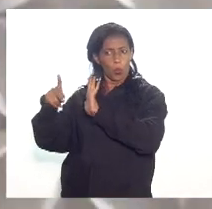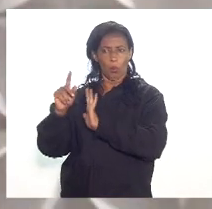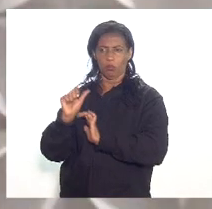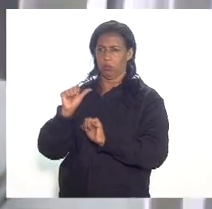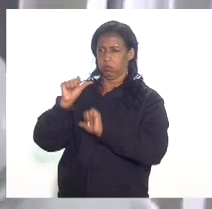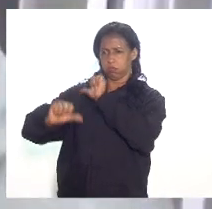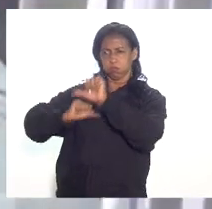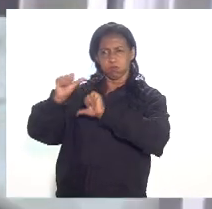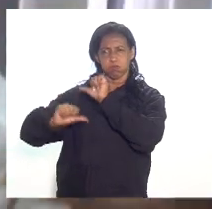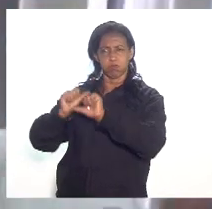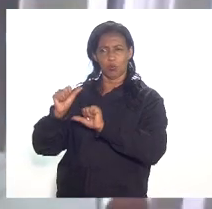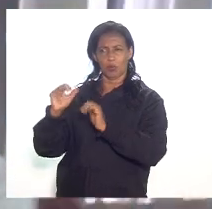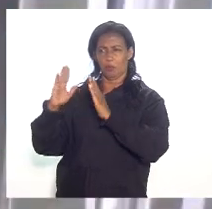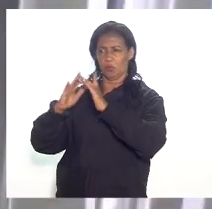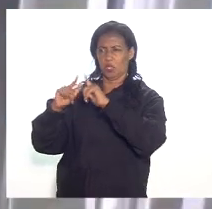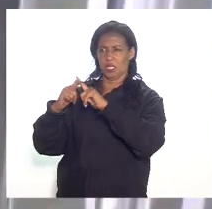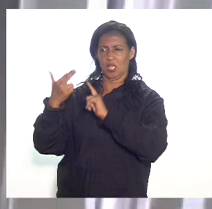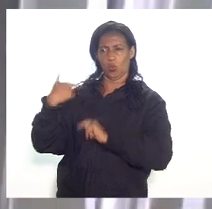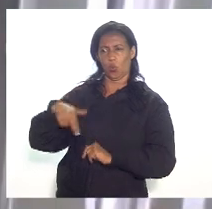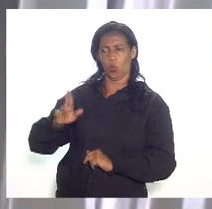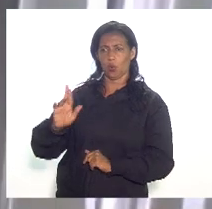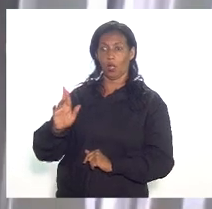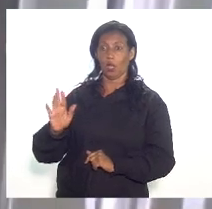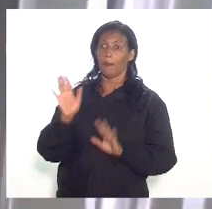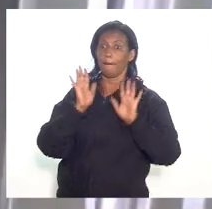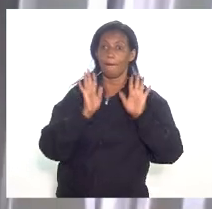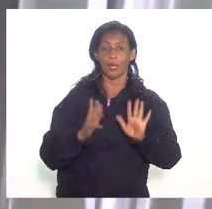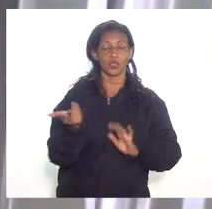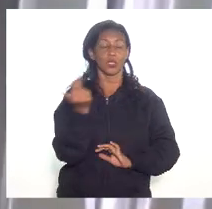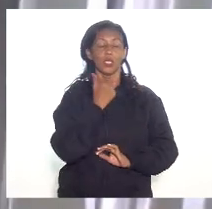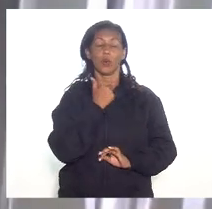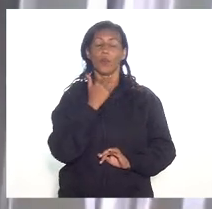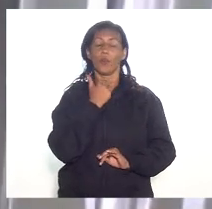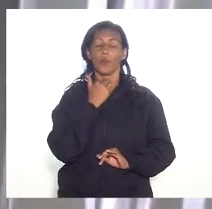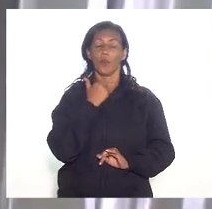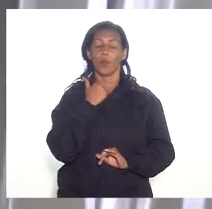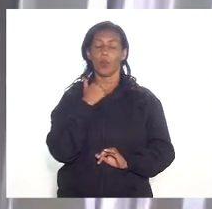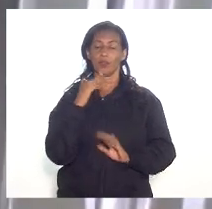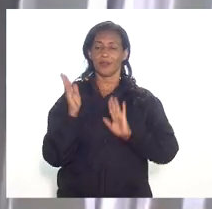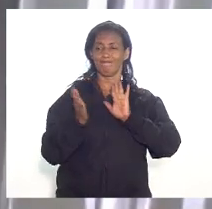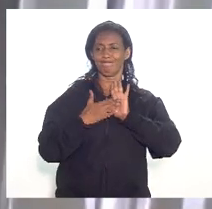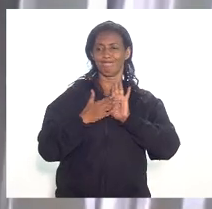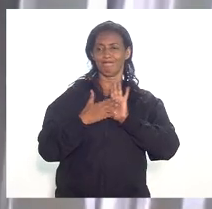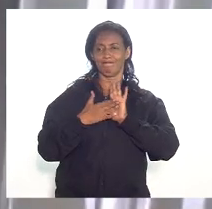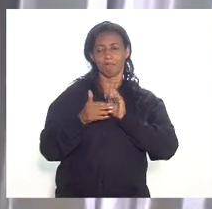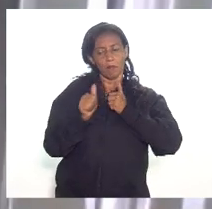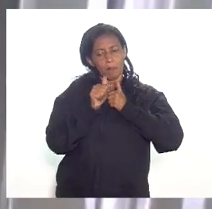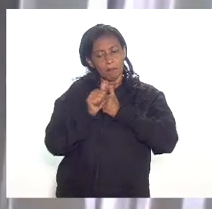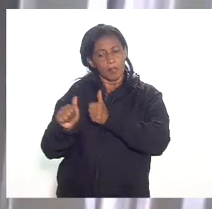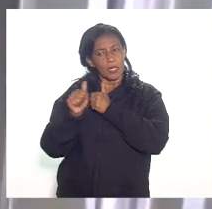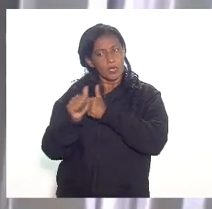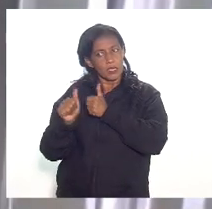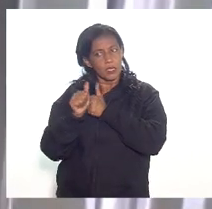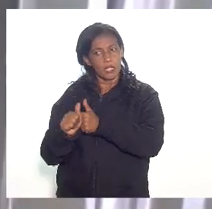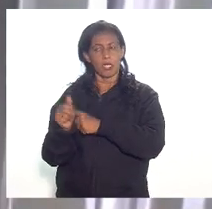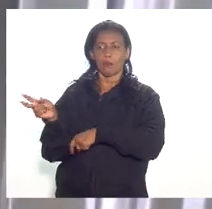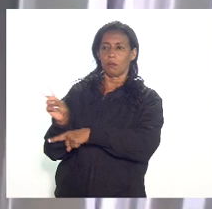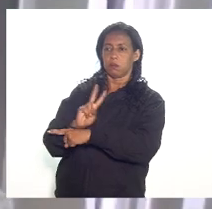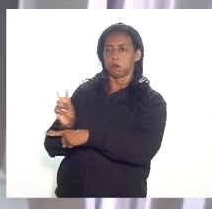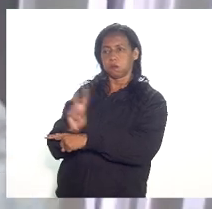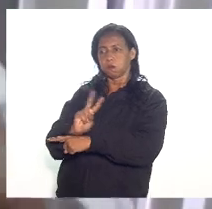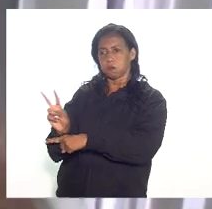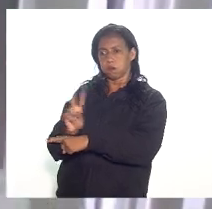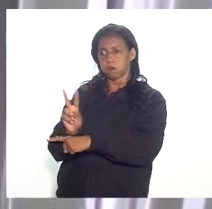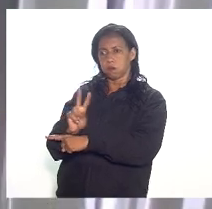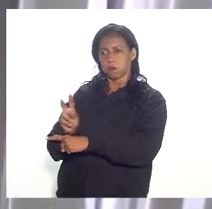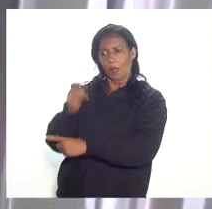um tempo religioso qualquer que seja agora isto não pode ser pretexto para perseguir para vigiar para